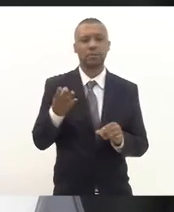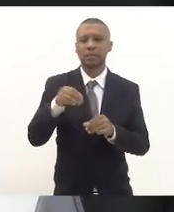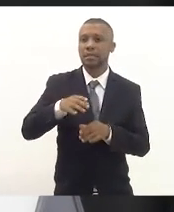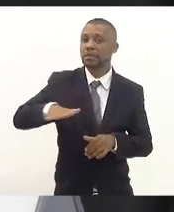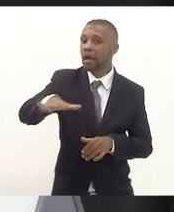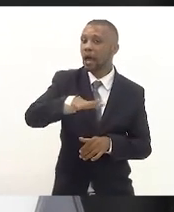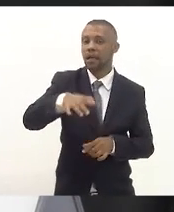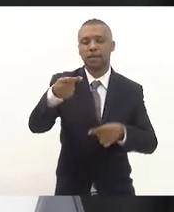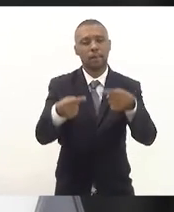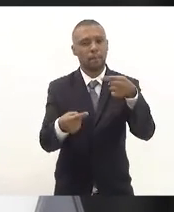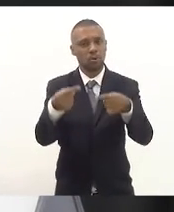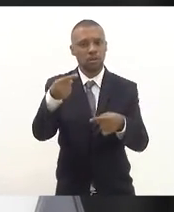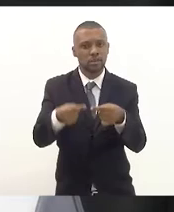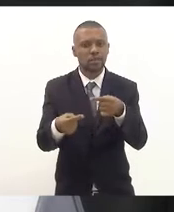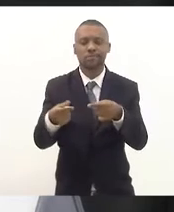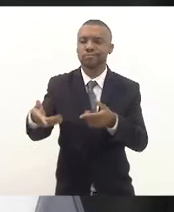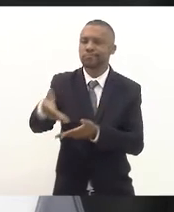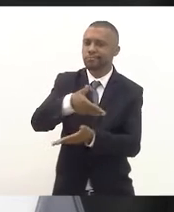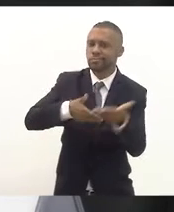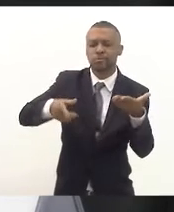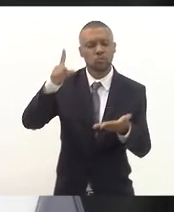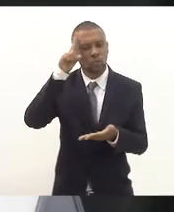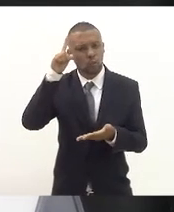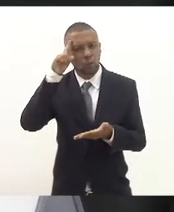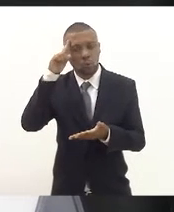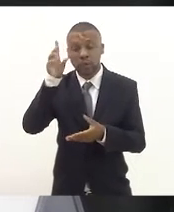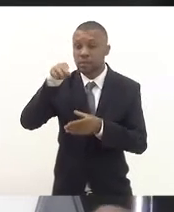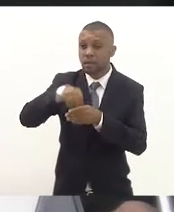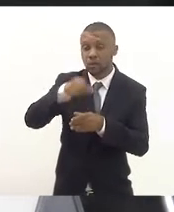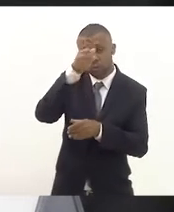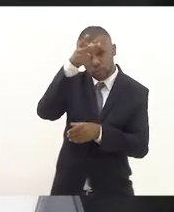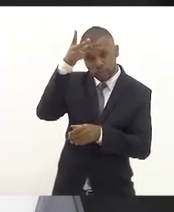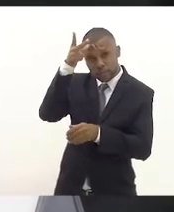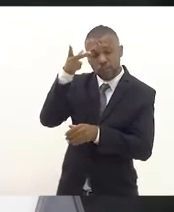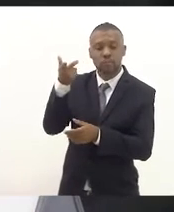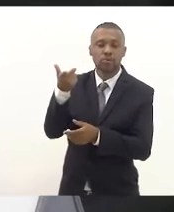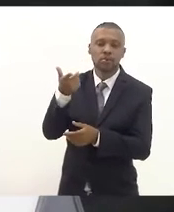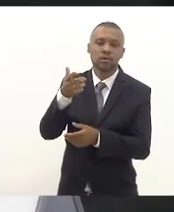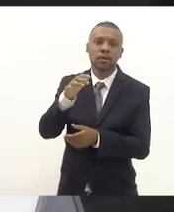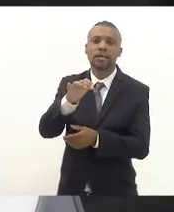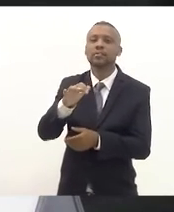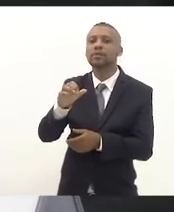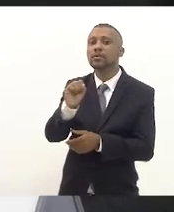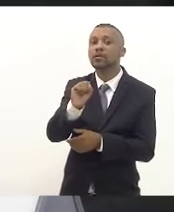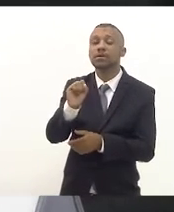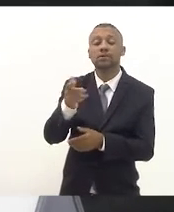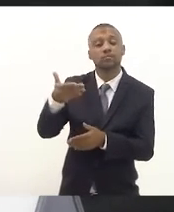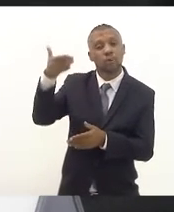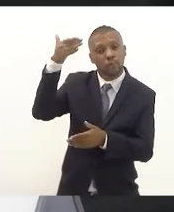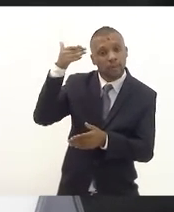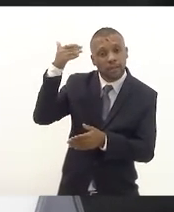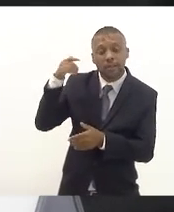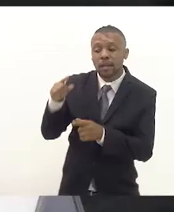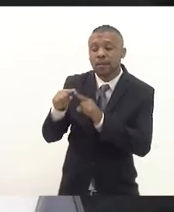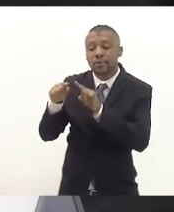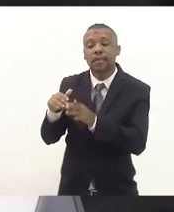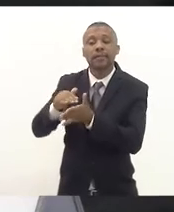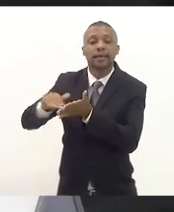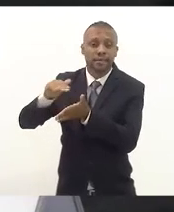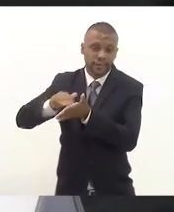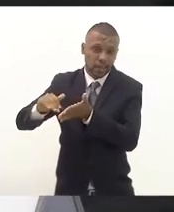política no dia a dia lá em Duque de Caxias Quando Celso era secretário e eu ver eu